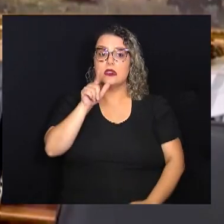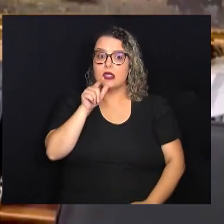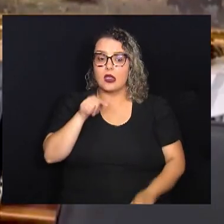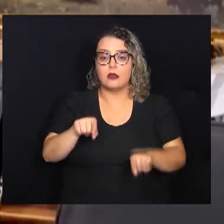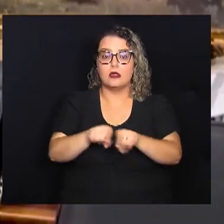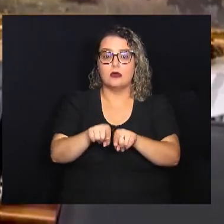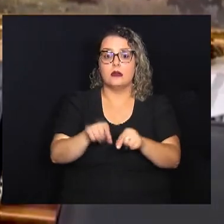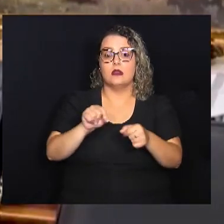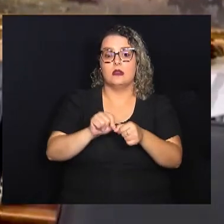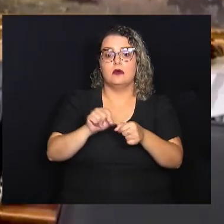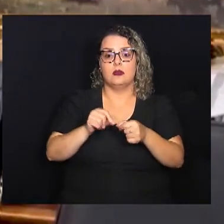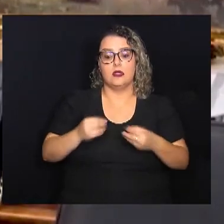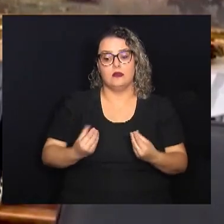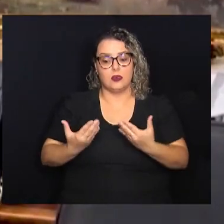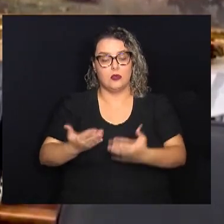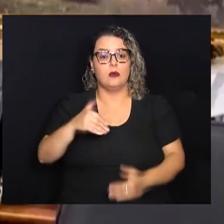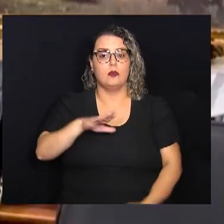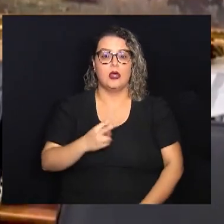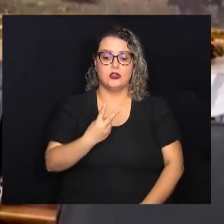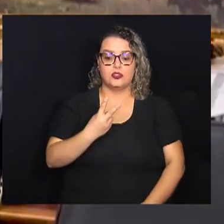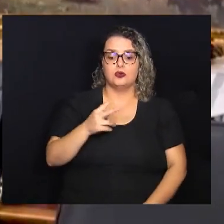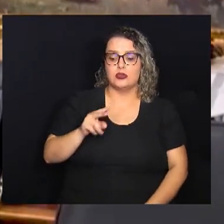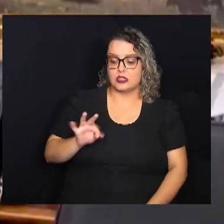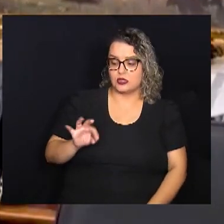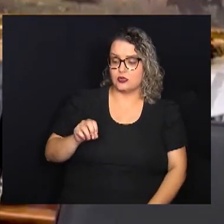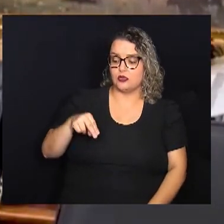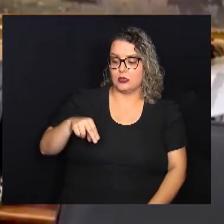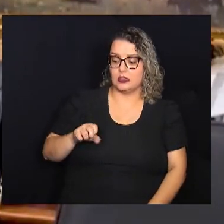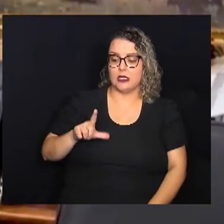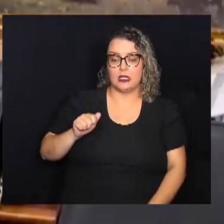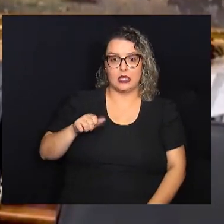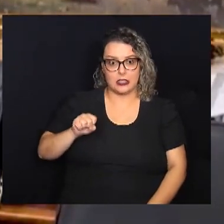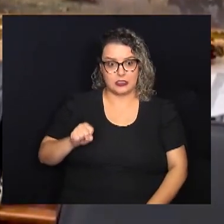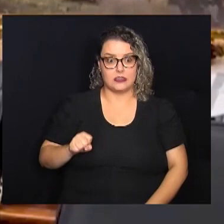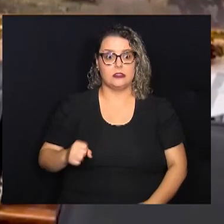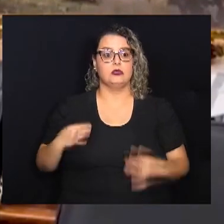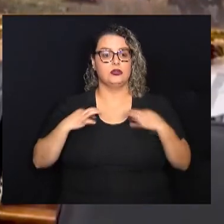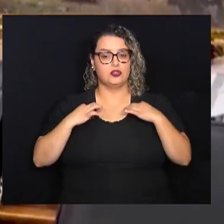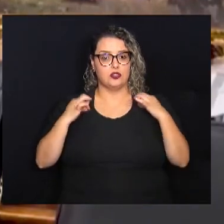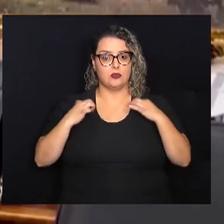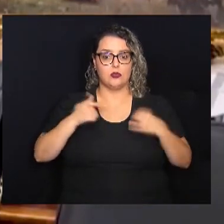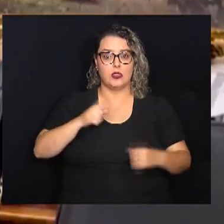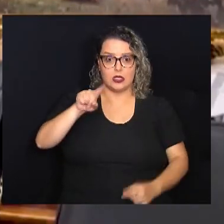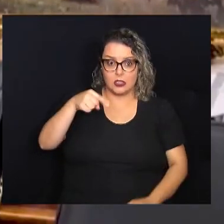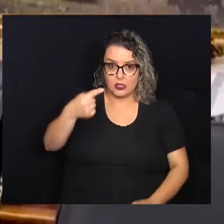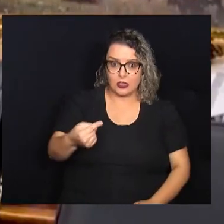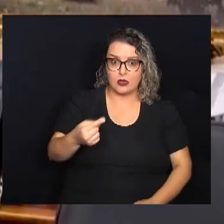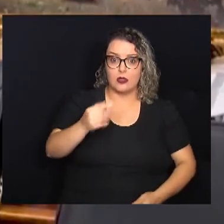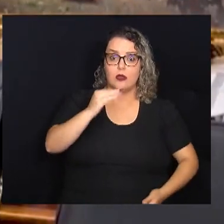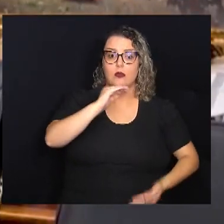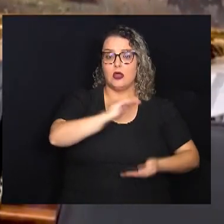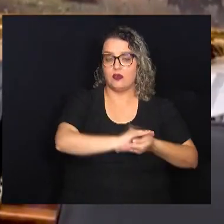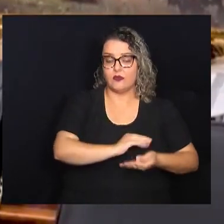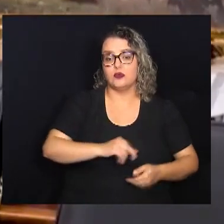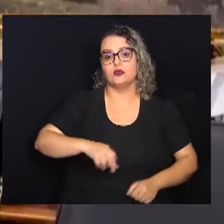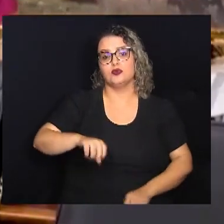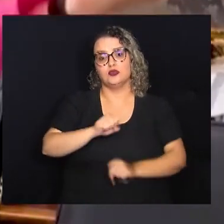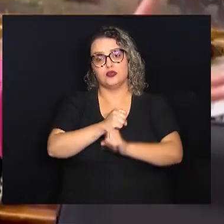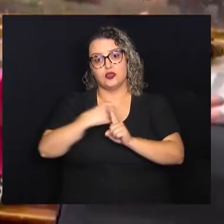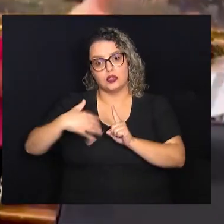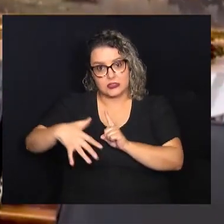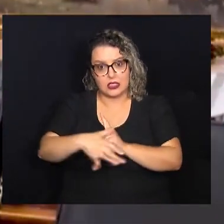faremos a destinação junto com mais de 2 toneladas de roupas que irão semana que vem para o Fundo Social do Estado de São Paulo e